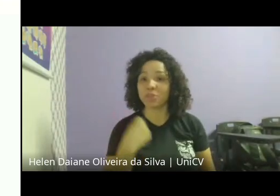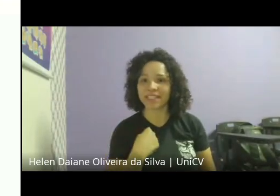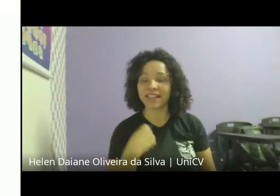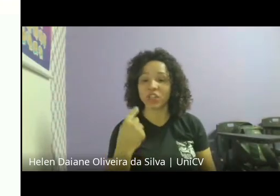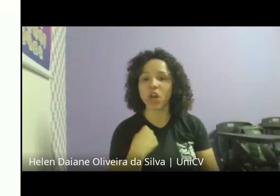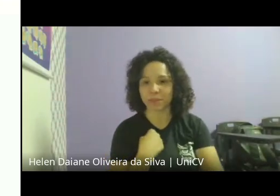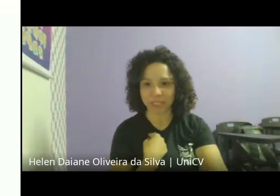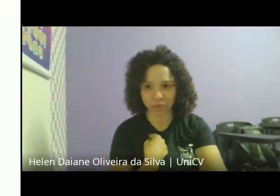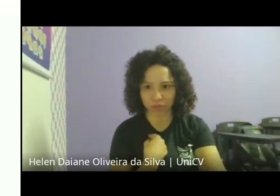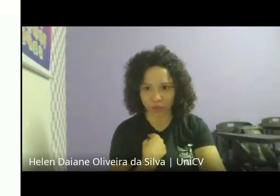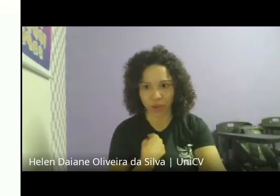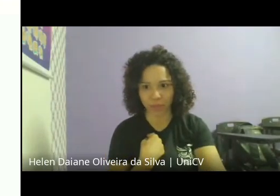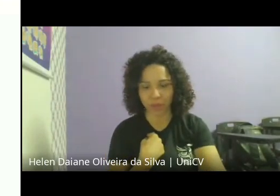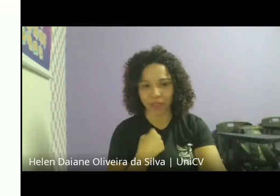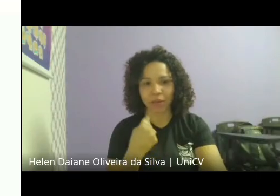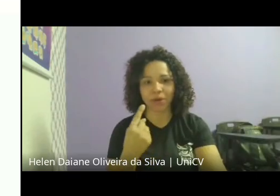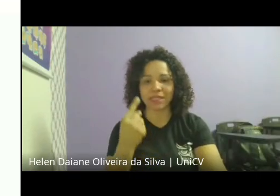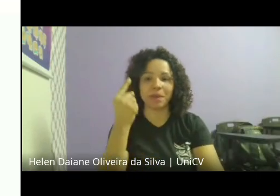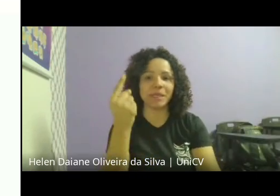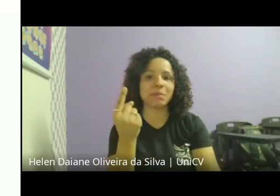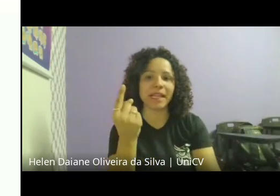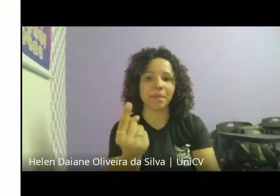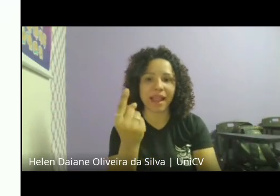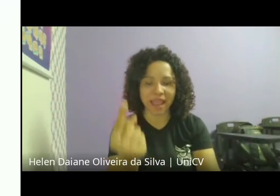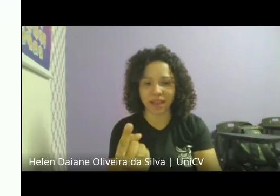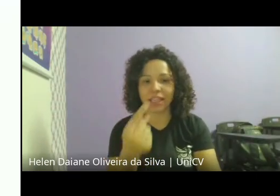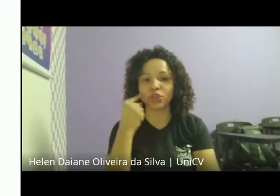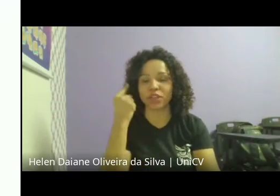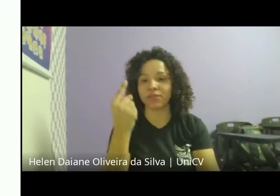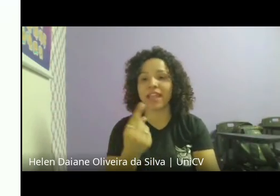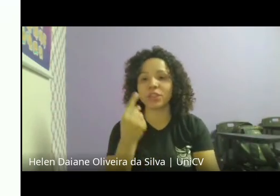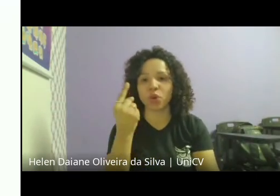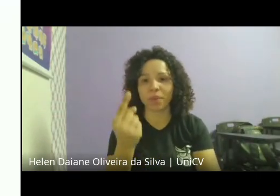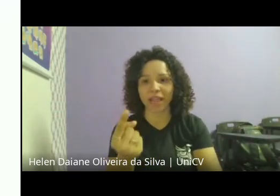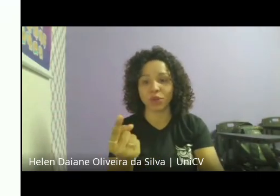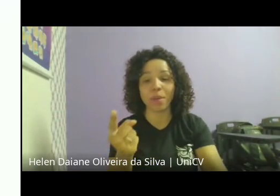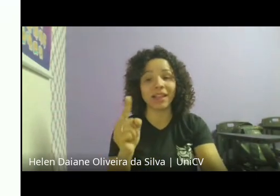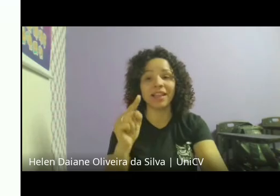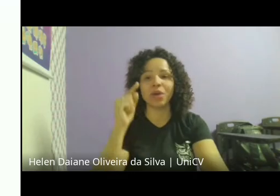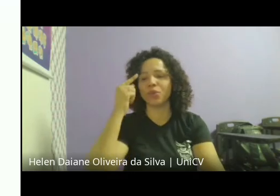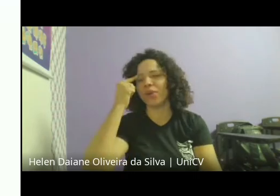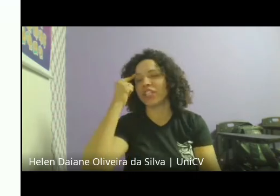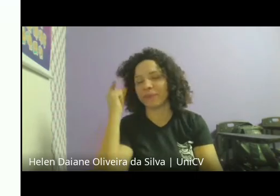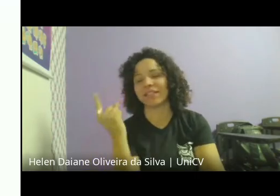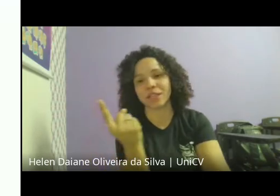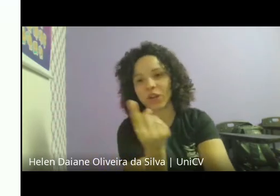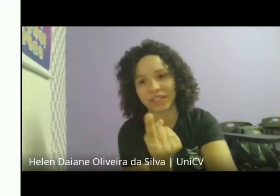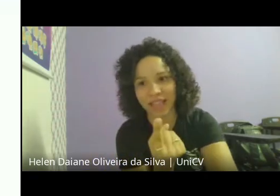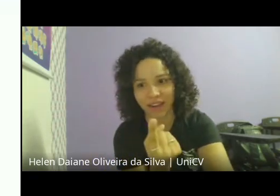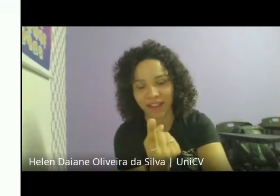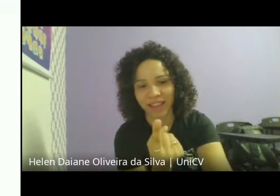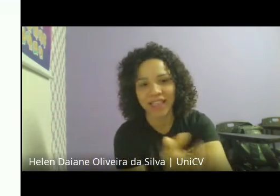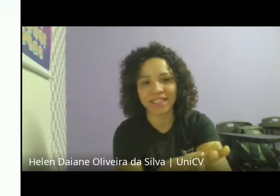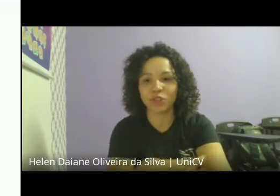e nós precisamos do visual. Porque assim, para mim explicar para ela que isso já vem sendo cobrado, como ela nunca tinha prestado atenção na